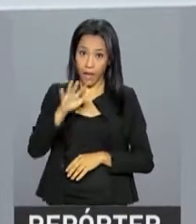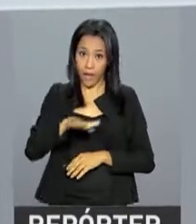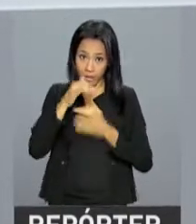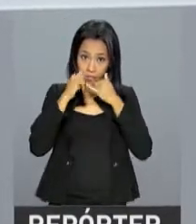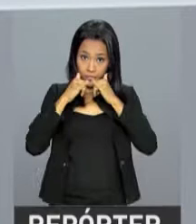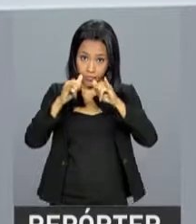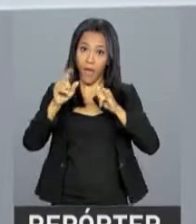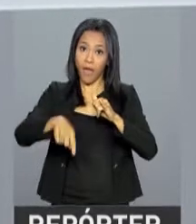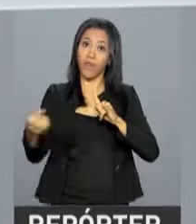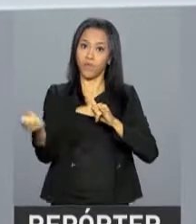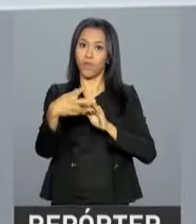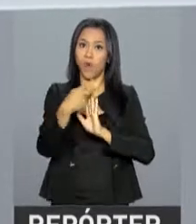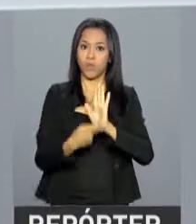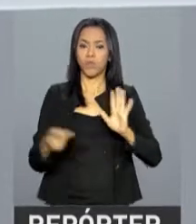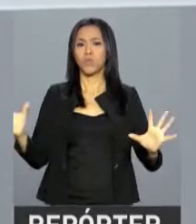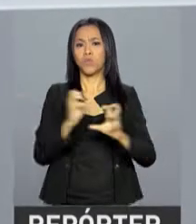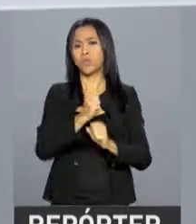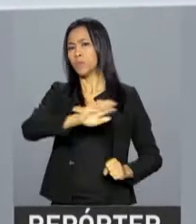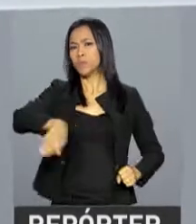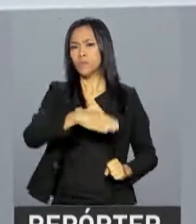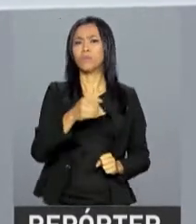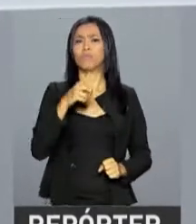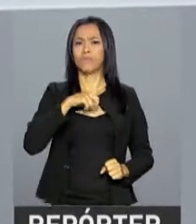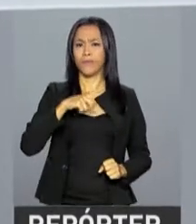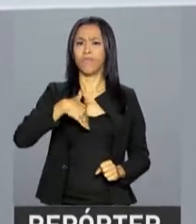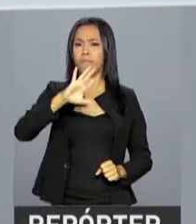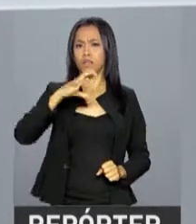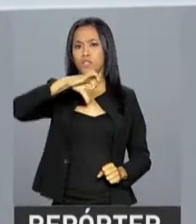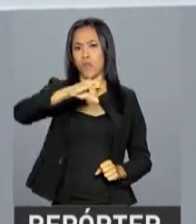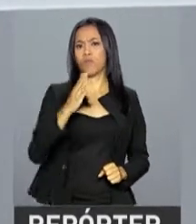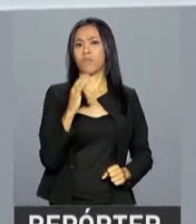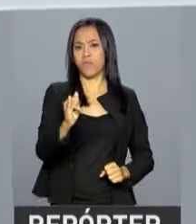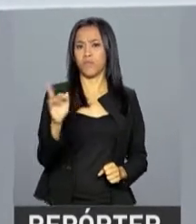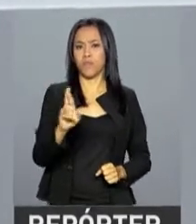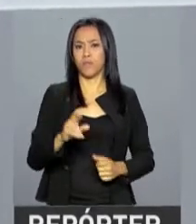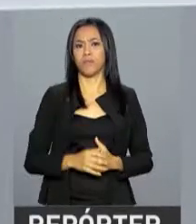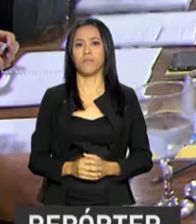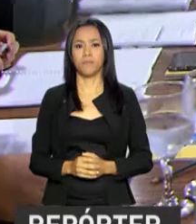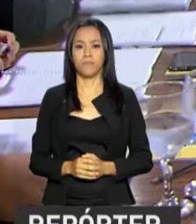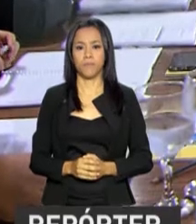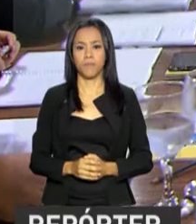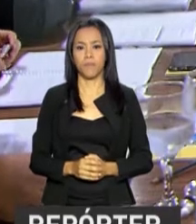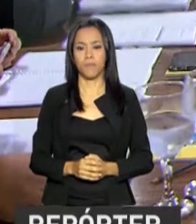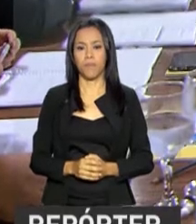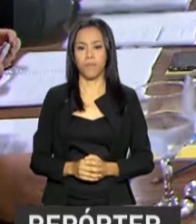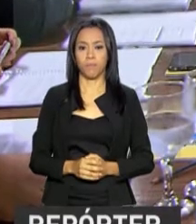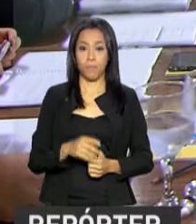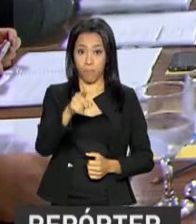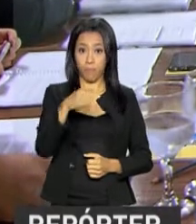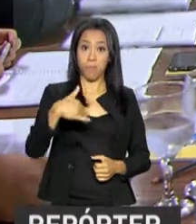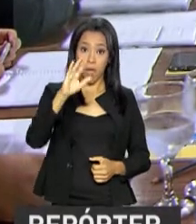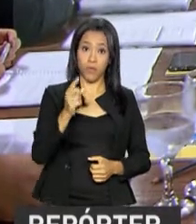com novos projetos no total os investimentos chegam a mais de 9 bilhões de reais mais